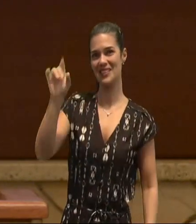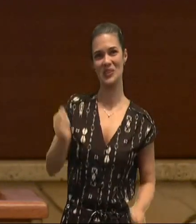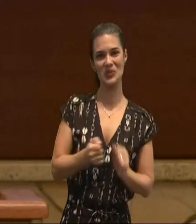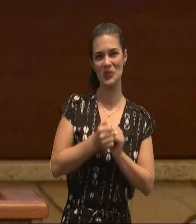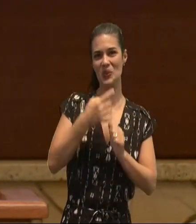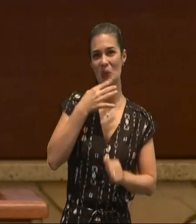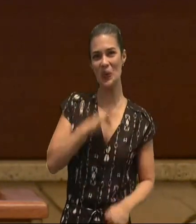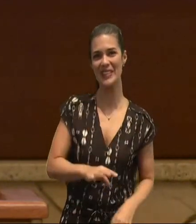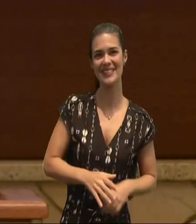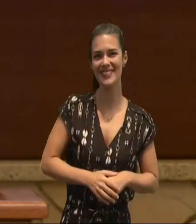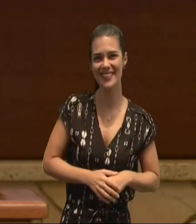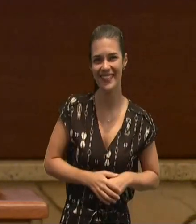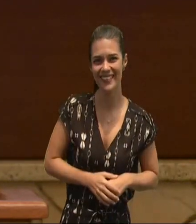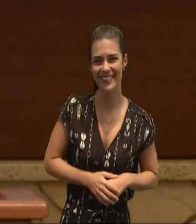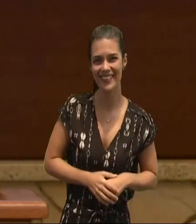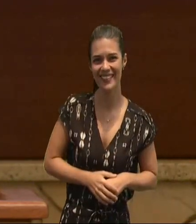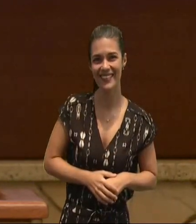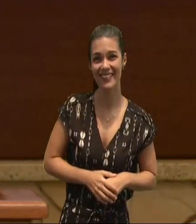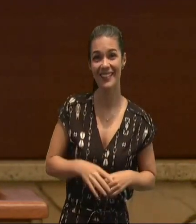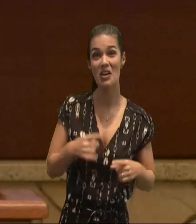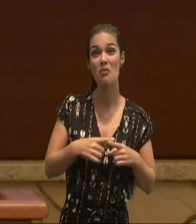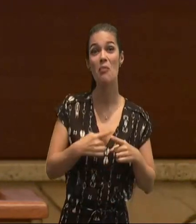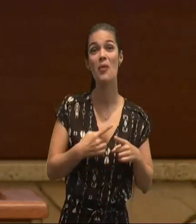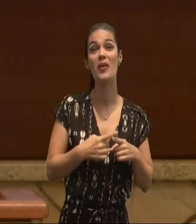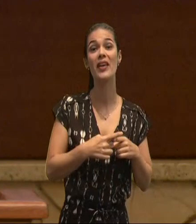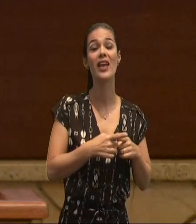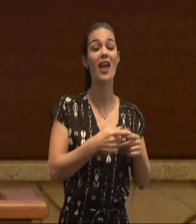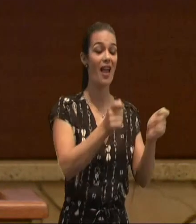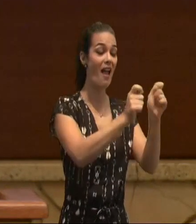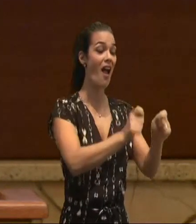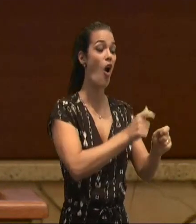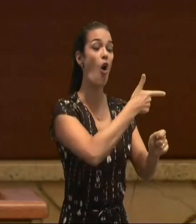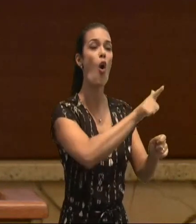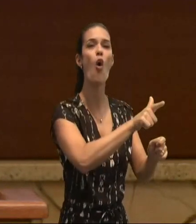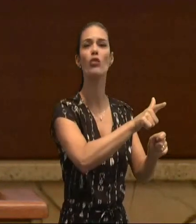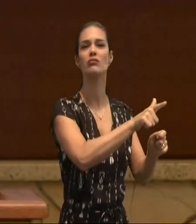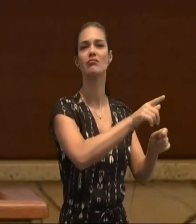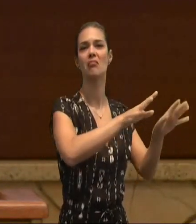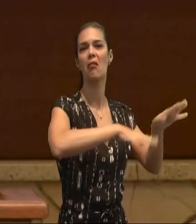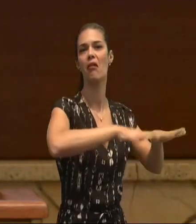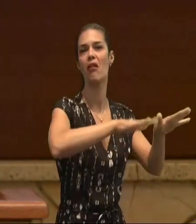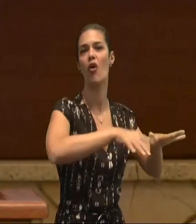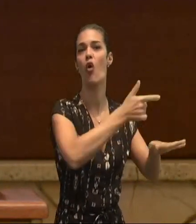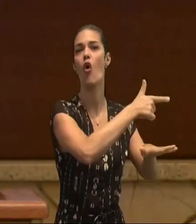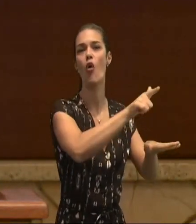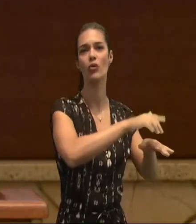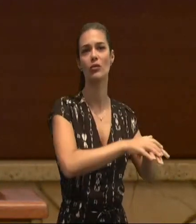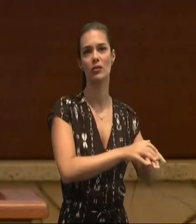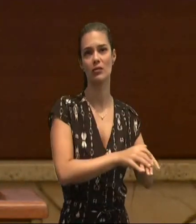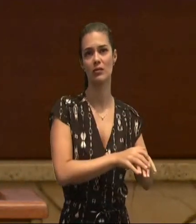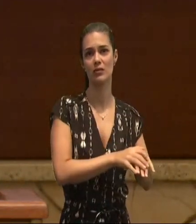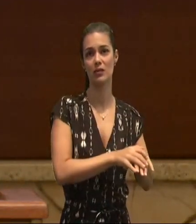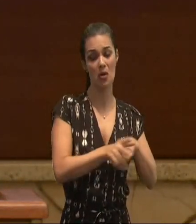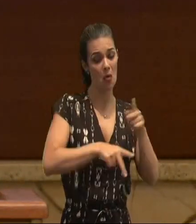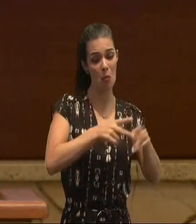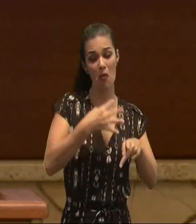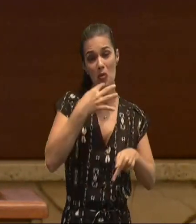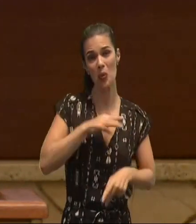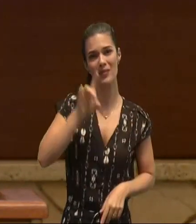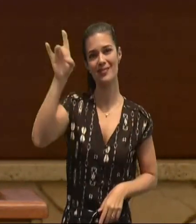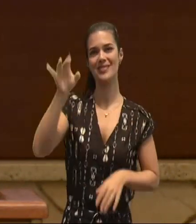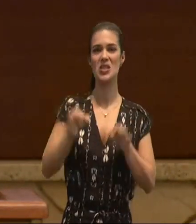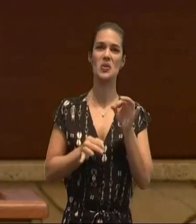Senhor. A presença do Senhor santa, o Deus justo, o Deus santo. E eles não